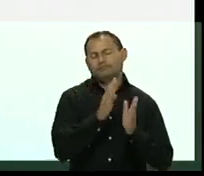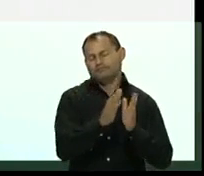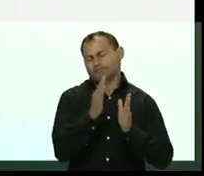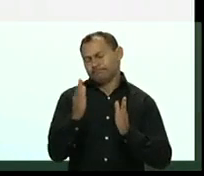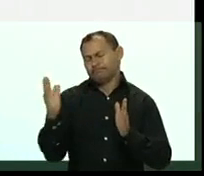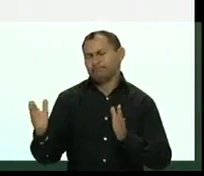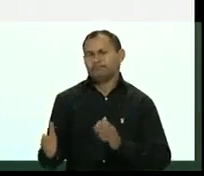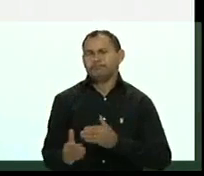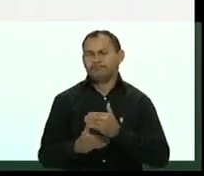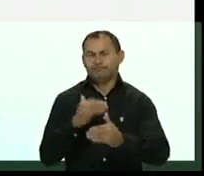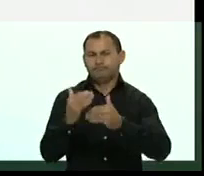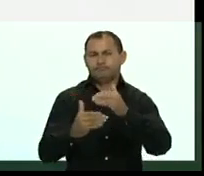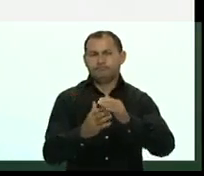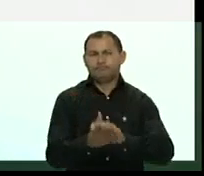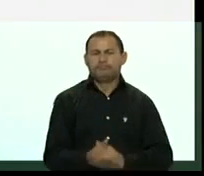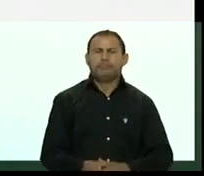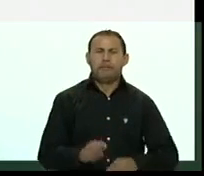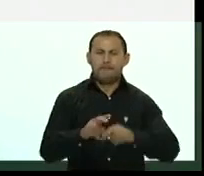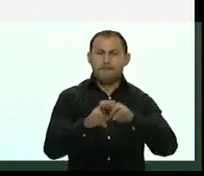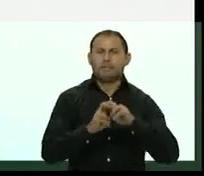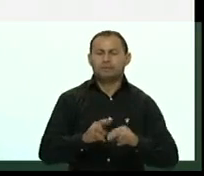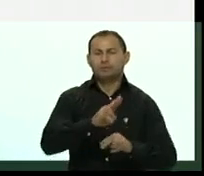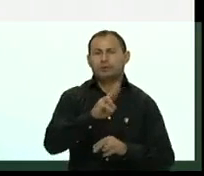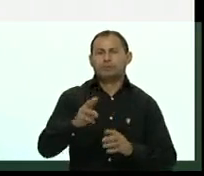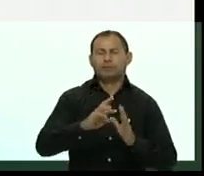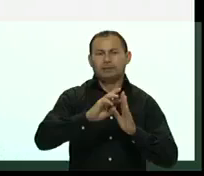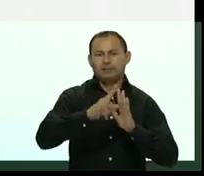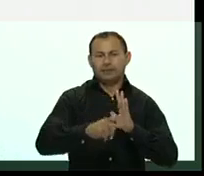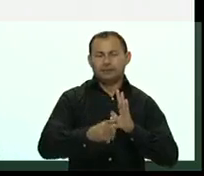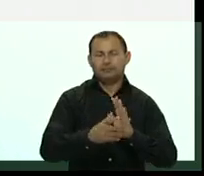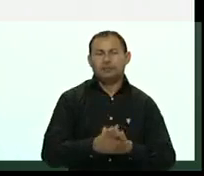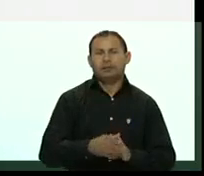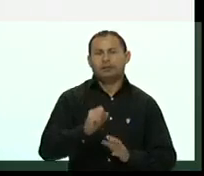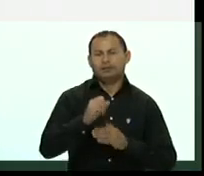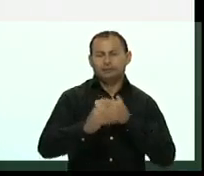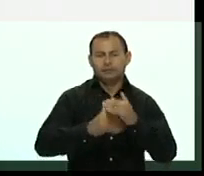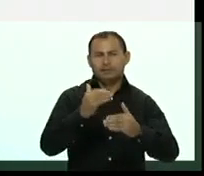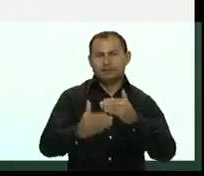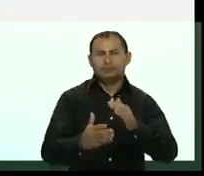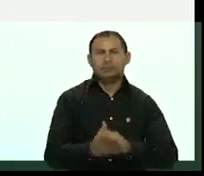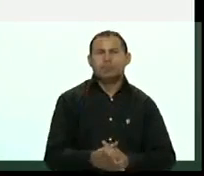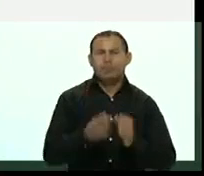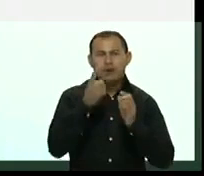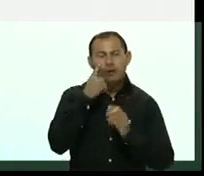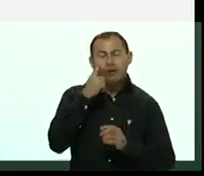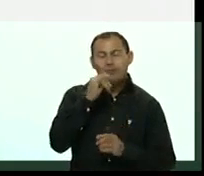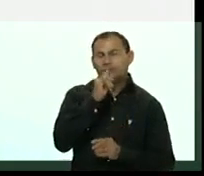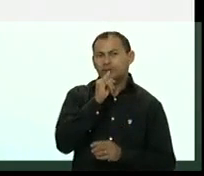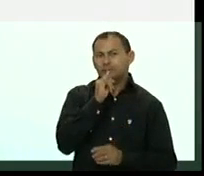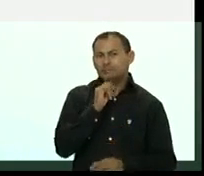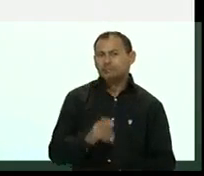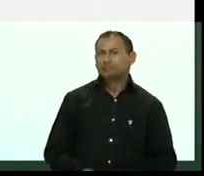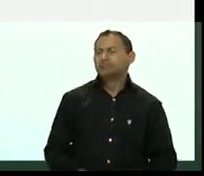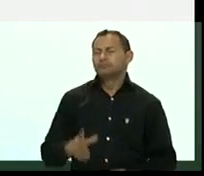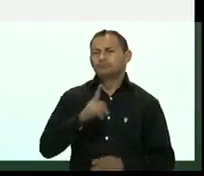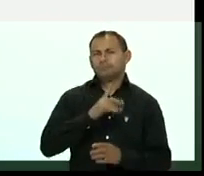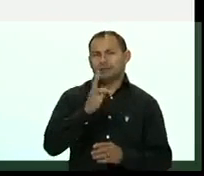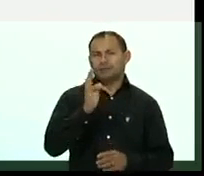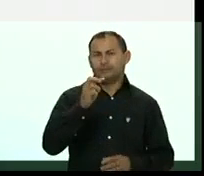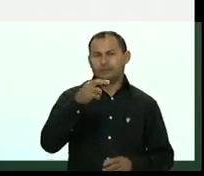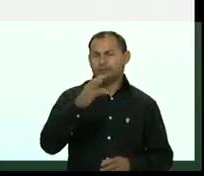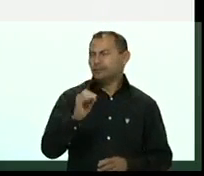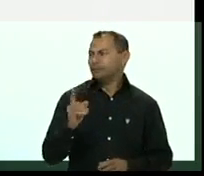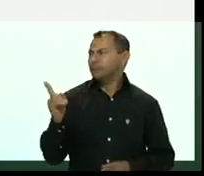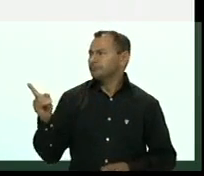assim sucessivamente. Por isso chamamos de derivadas sucessivas. Quer ver um exemplo? Eu tenho uma função